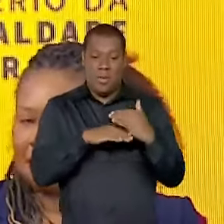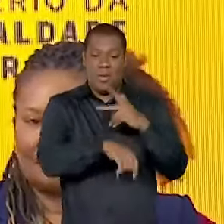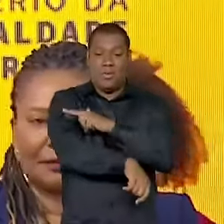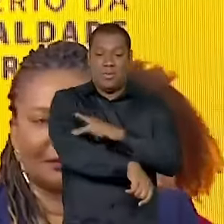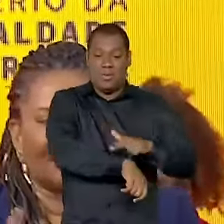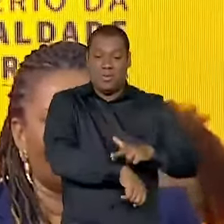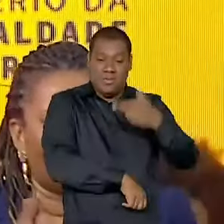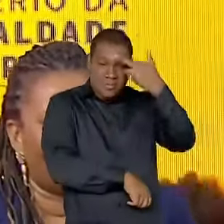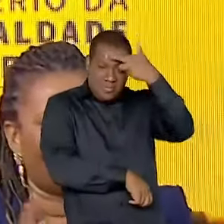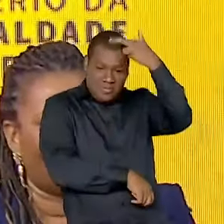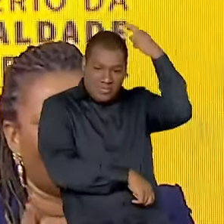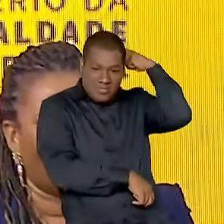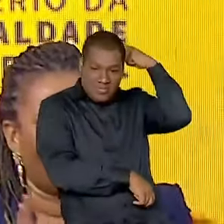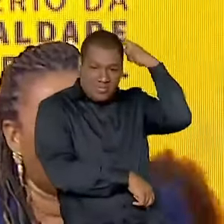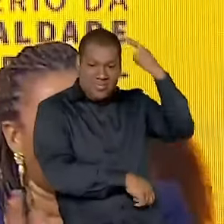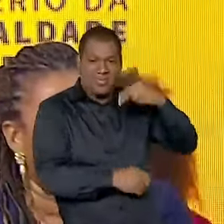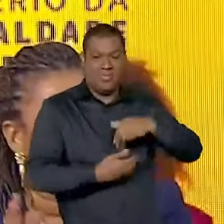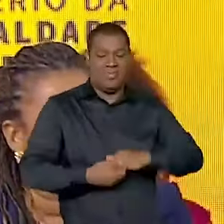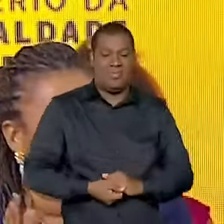Aniele Franco.